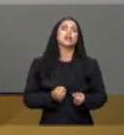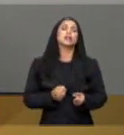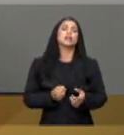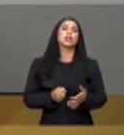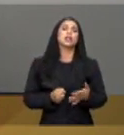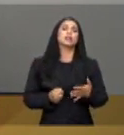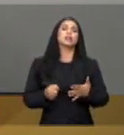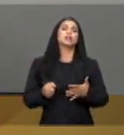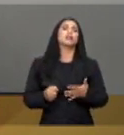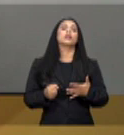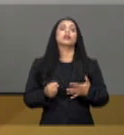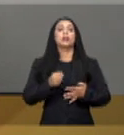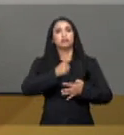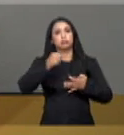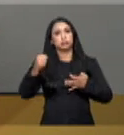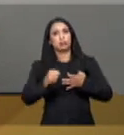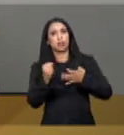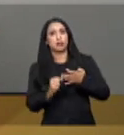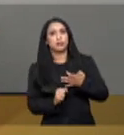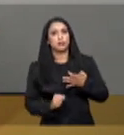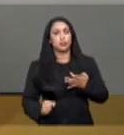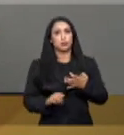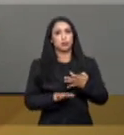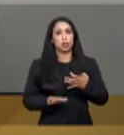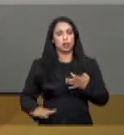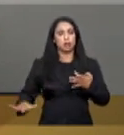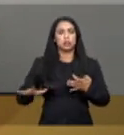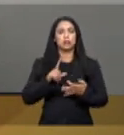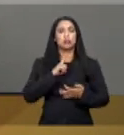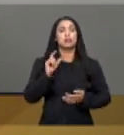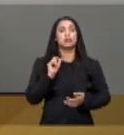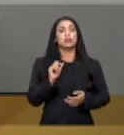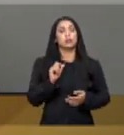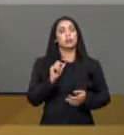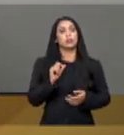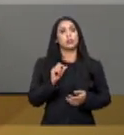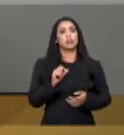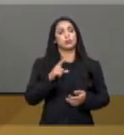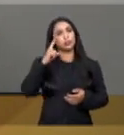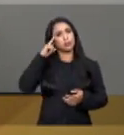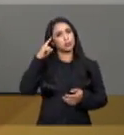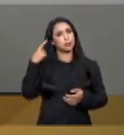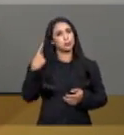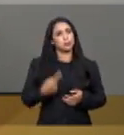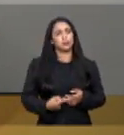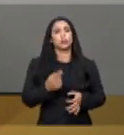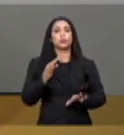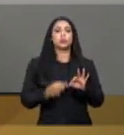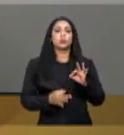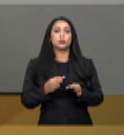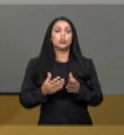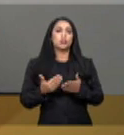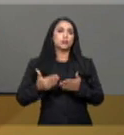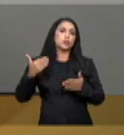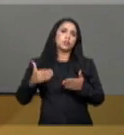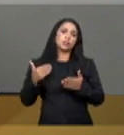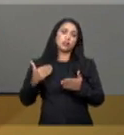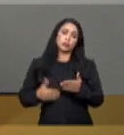vinculante, provoca um déficit de confiabilidade no ordenamento jurídico, frustrando anteriores